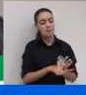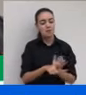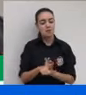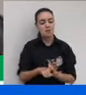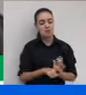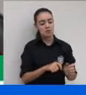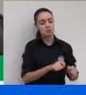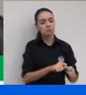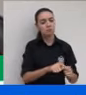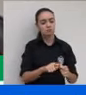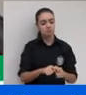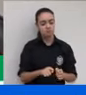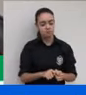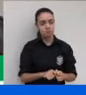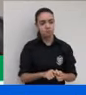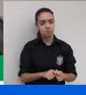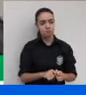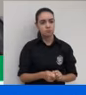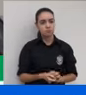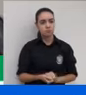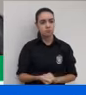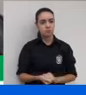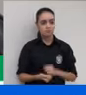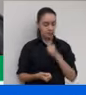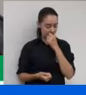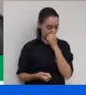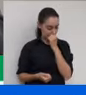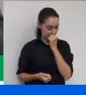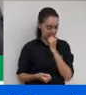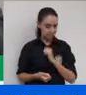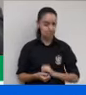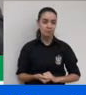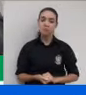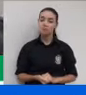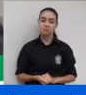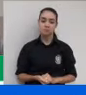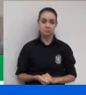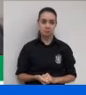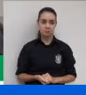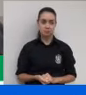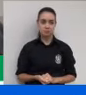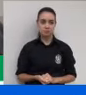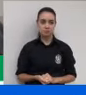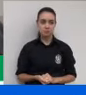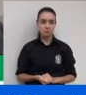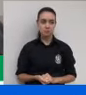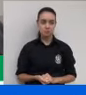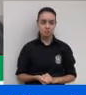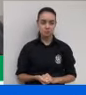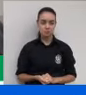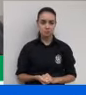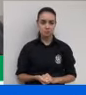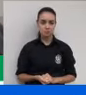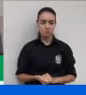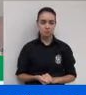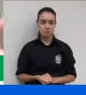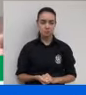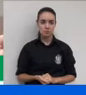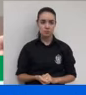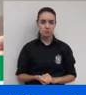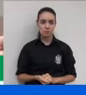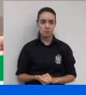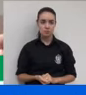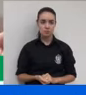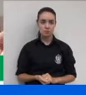fazer vou mandar fazer vou mandar fazer a pesquisa porque